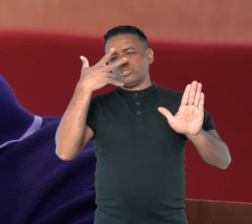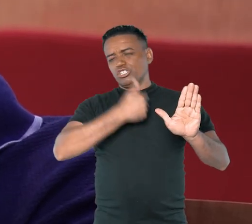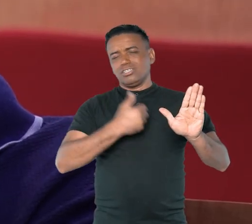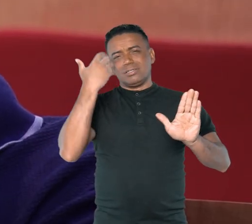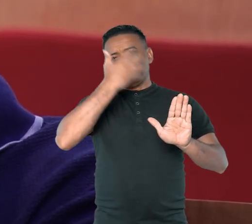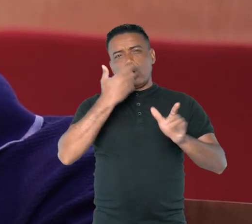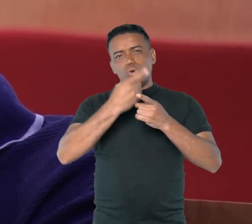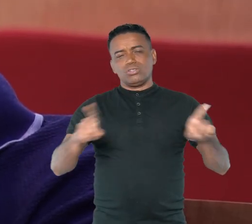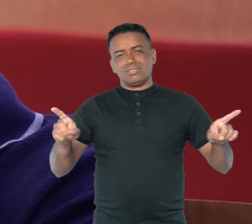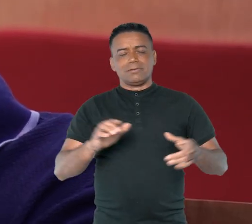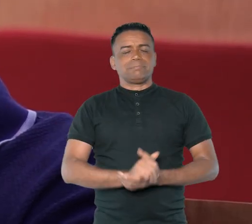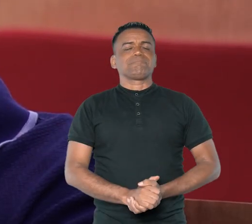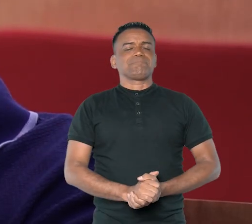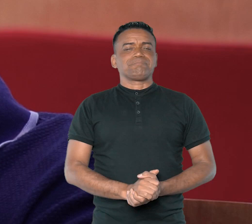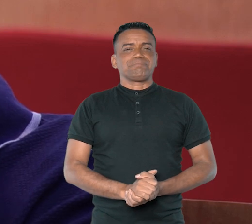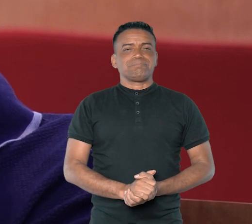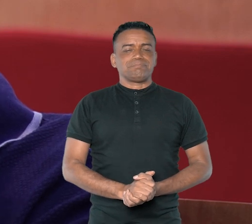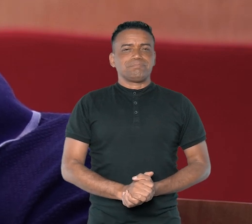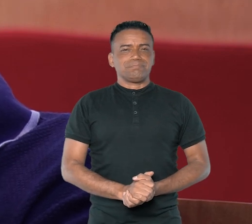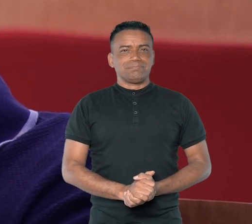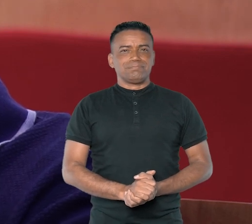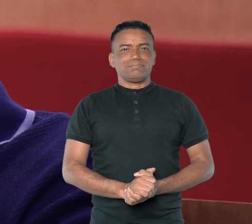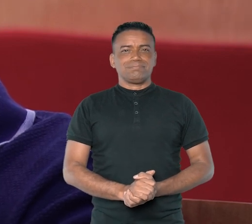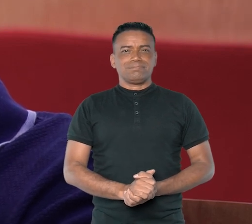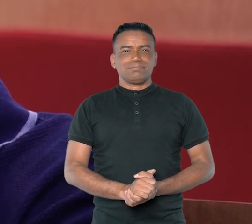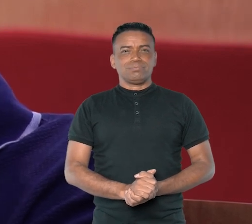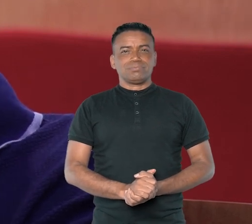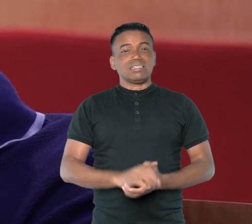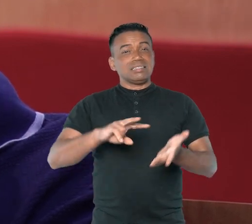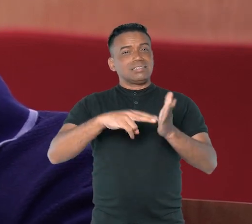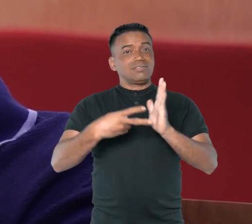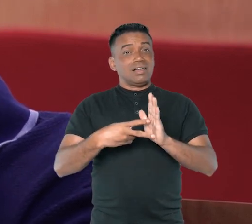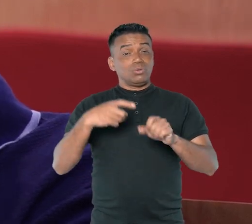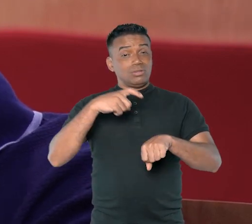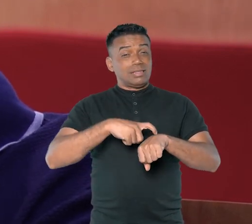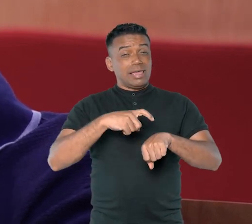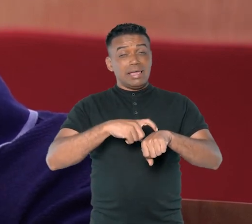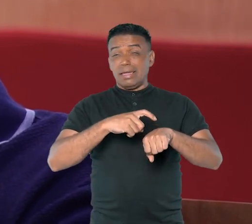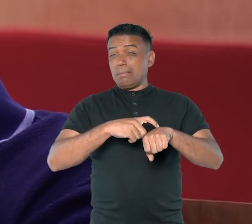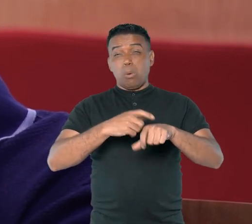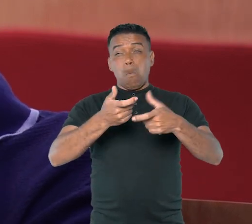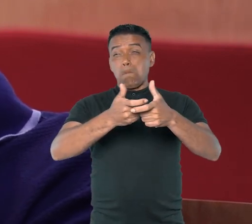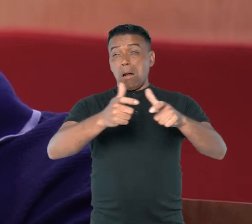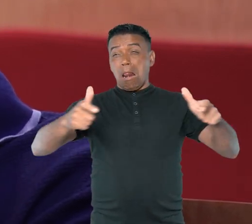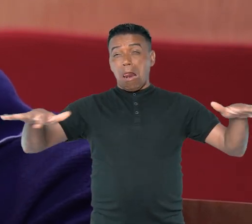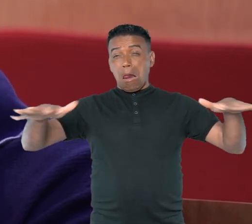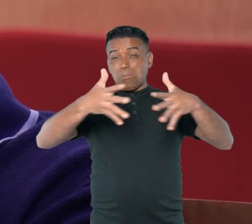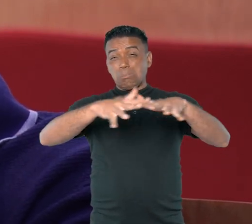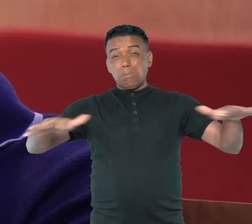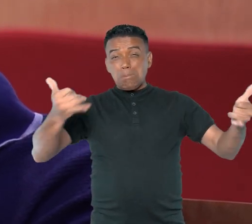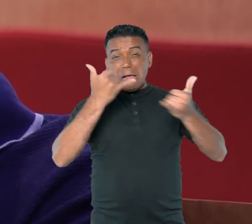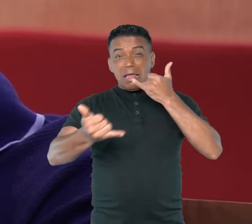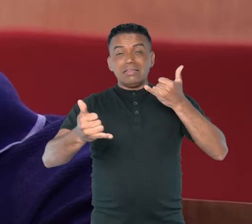que é o seguinte: Time is an ocean, but it ends at the shore. Quer dizer, o tempo é um oceano, mas termina na praia. E a gente